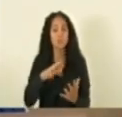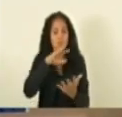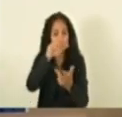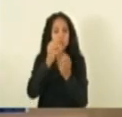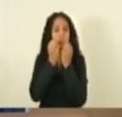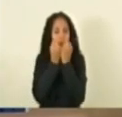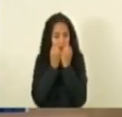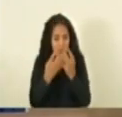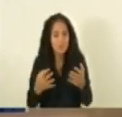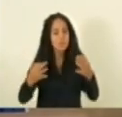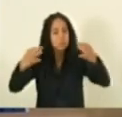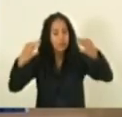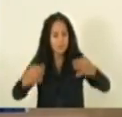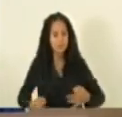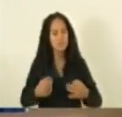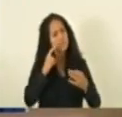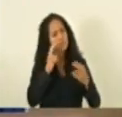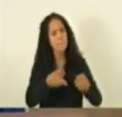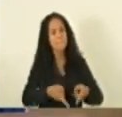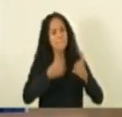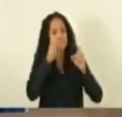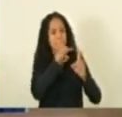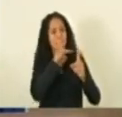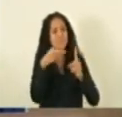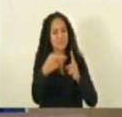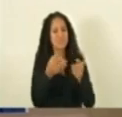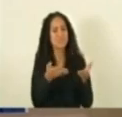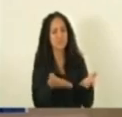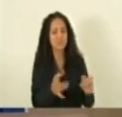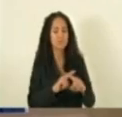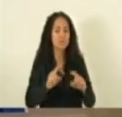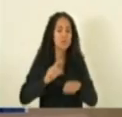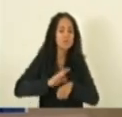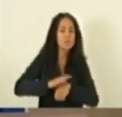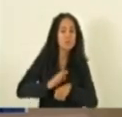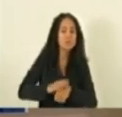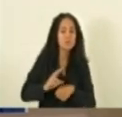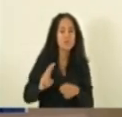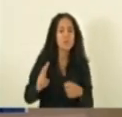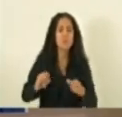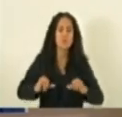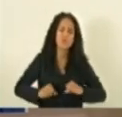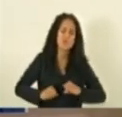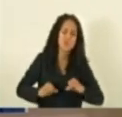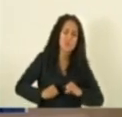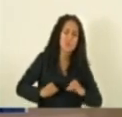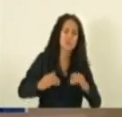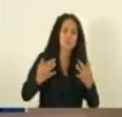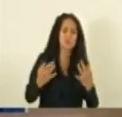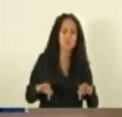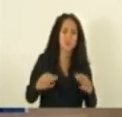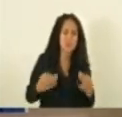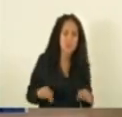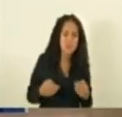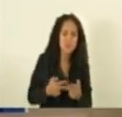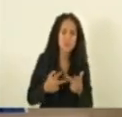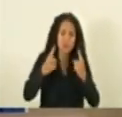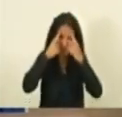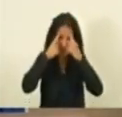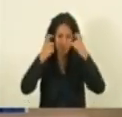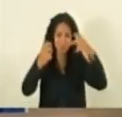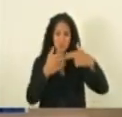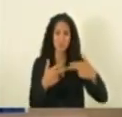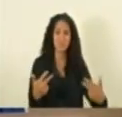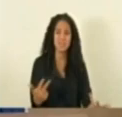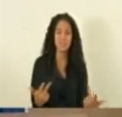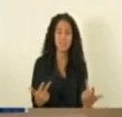verdade, se olharmos sobre esse prisma, mas, ao mesmo tempo, continua sendo um mundo de sofrimento, de dor, de muita